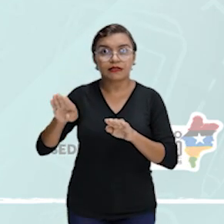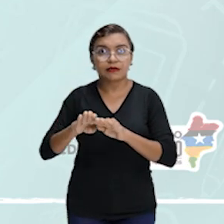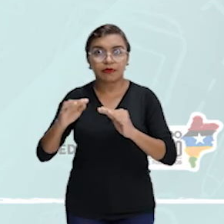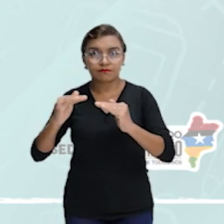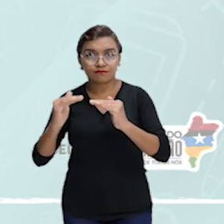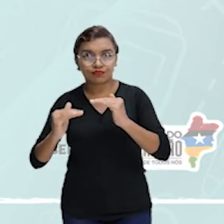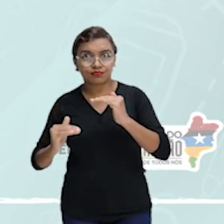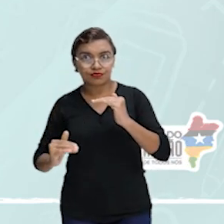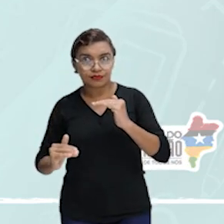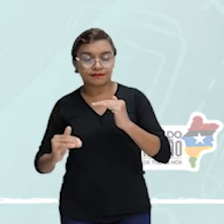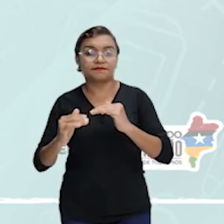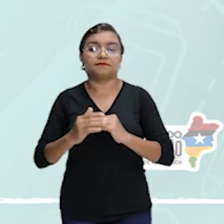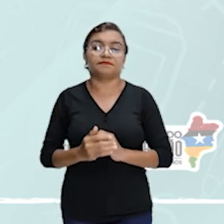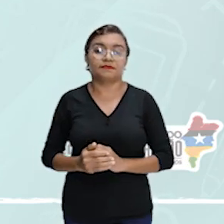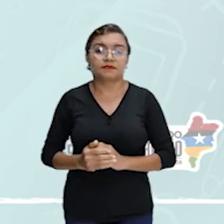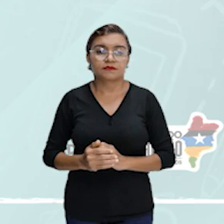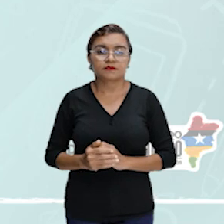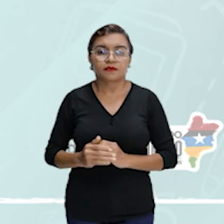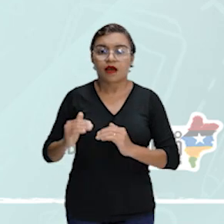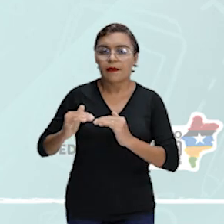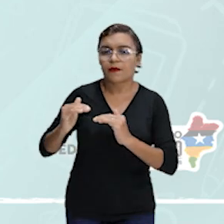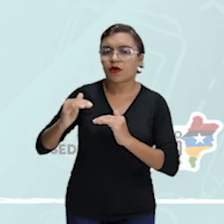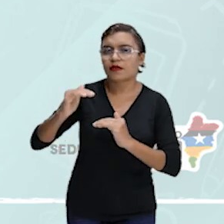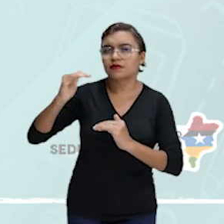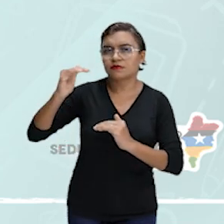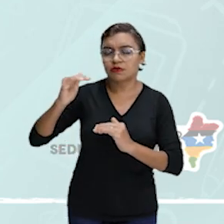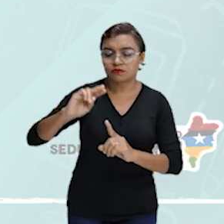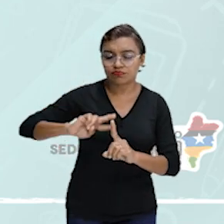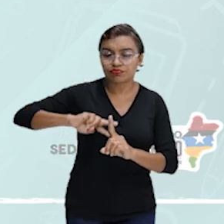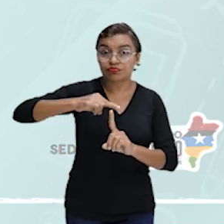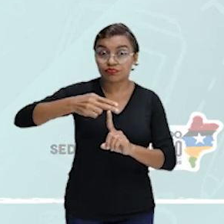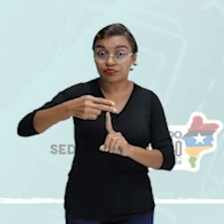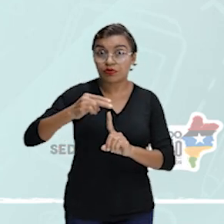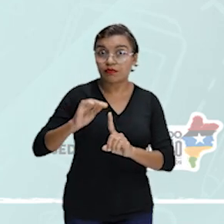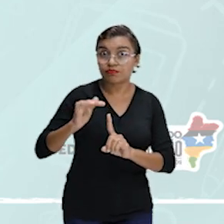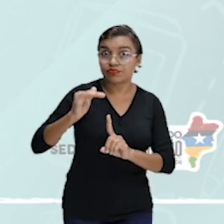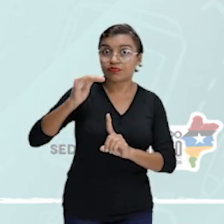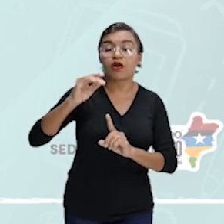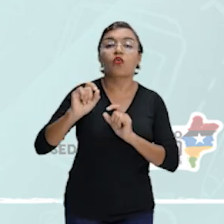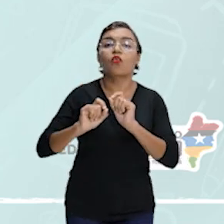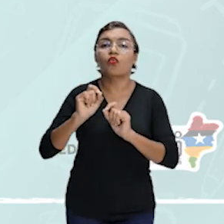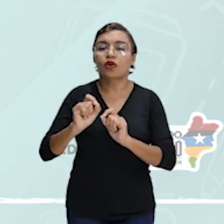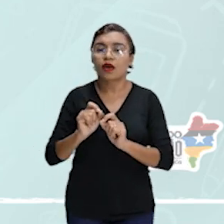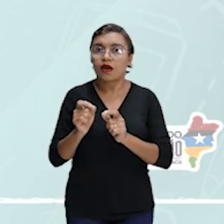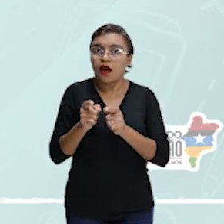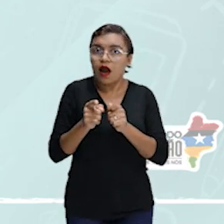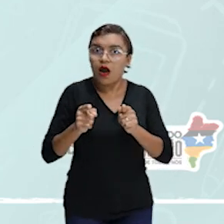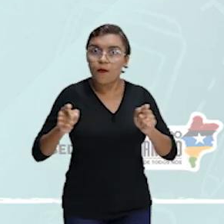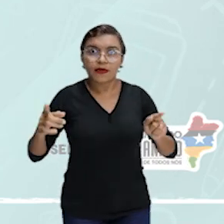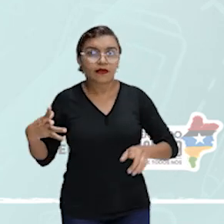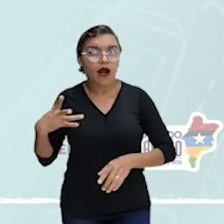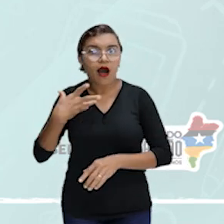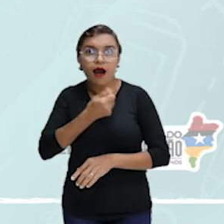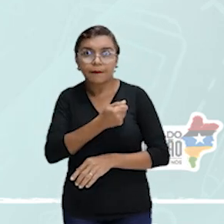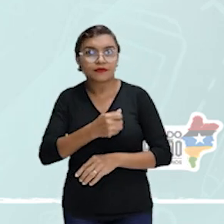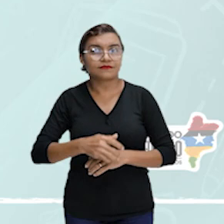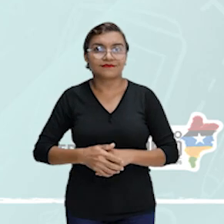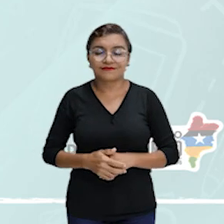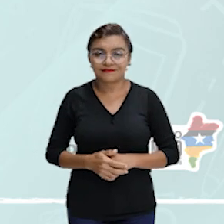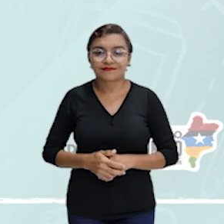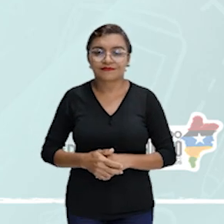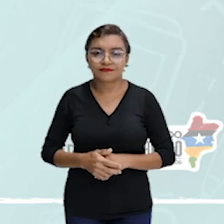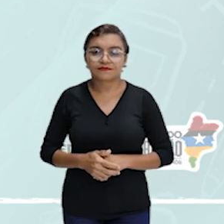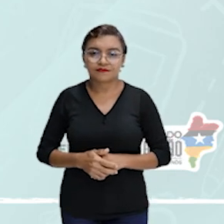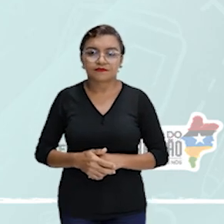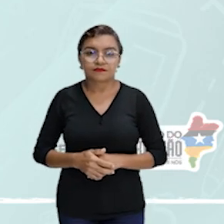decrescimento exponencial, tá? O que é um crescimento exponencial? É aquela coisa que aumenta numa rapidez muito grande,